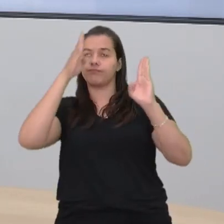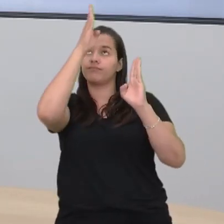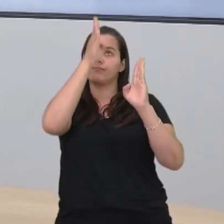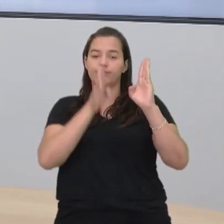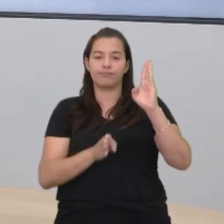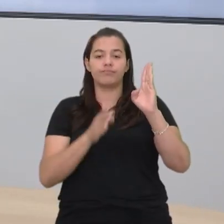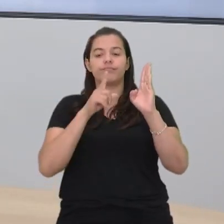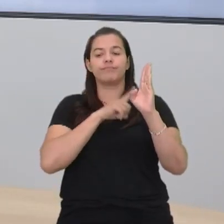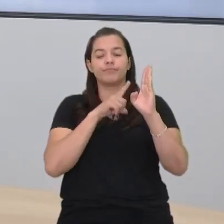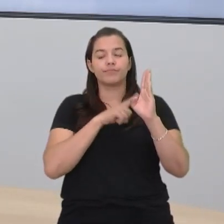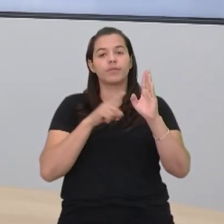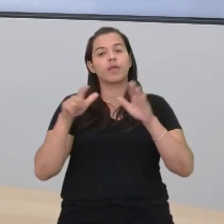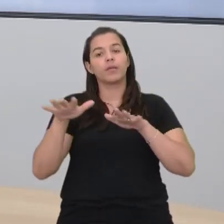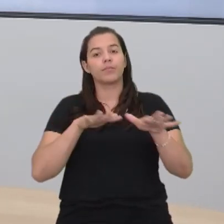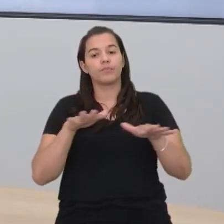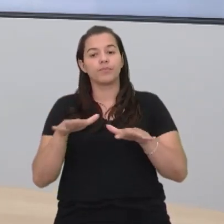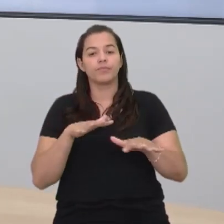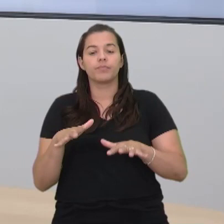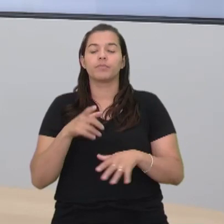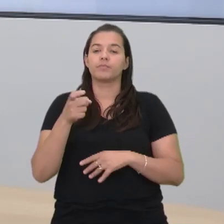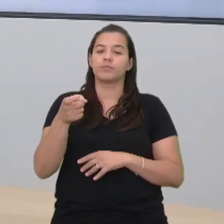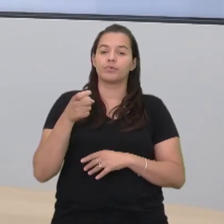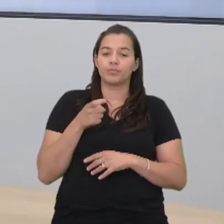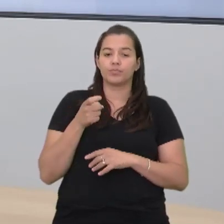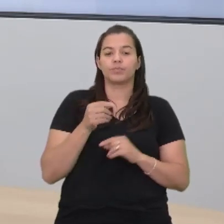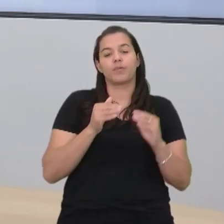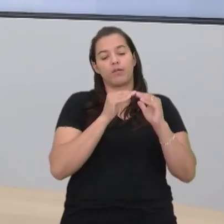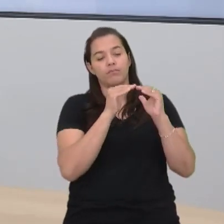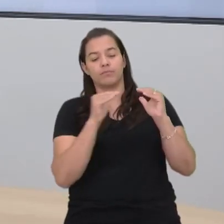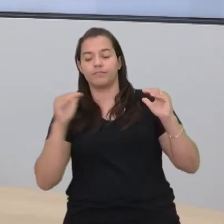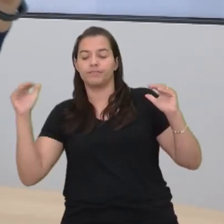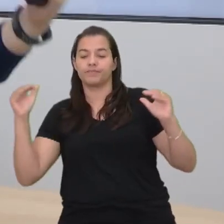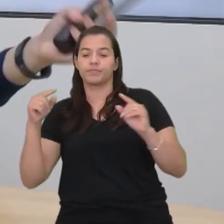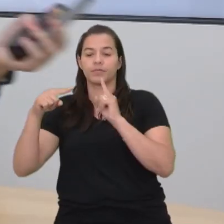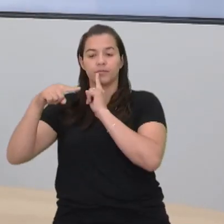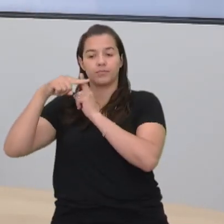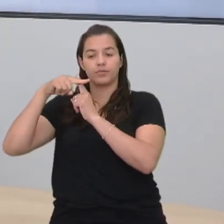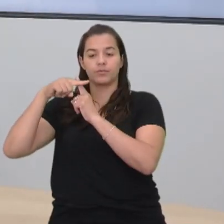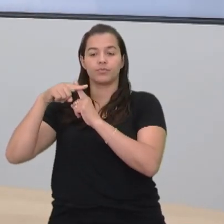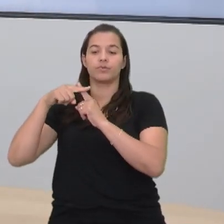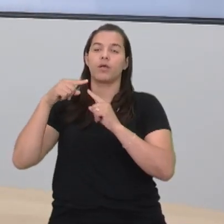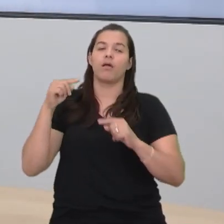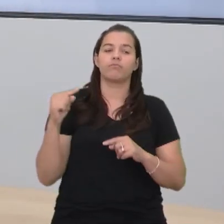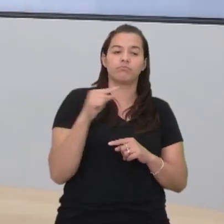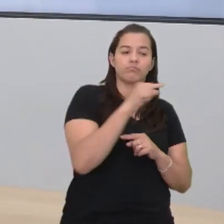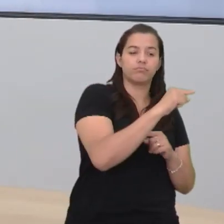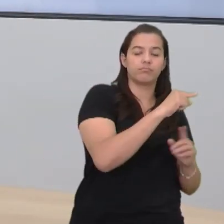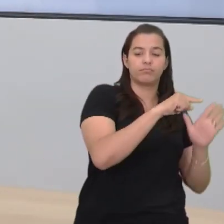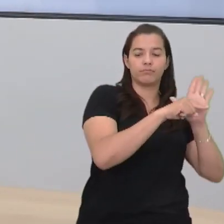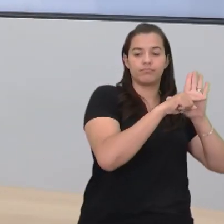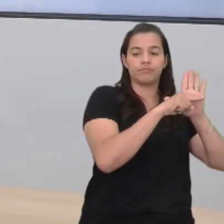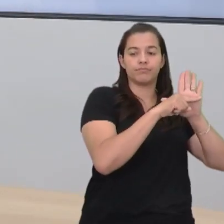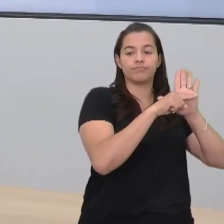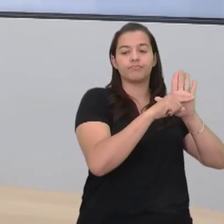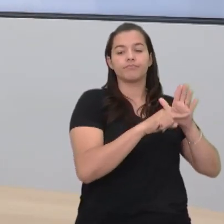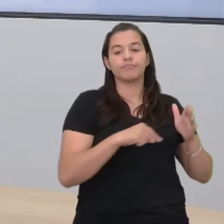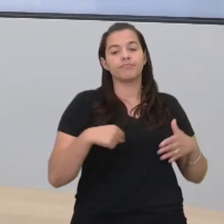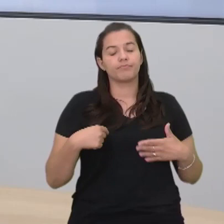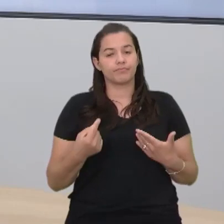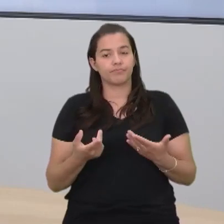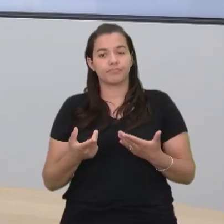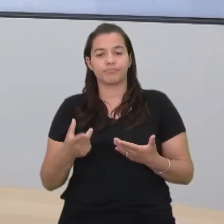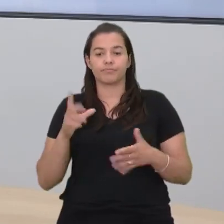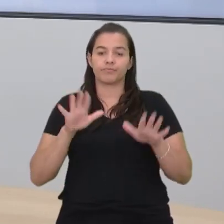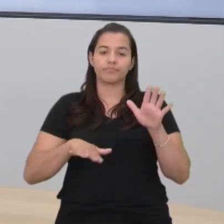essa coisa de falar movimente no X. Então, a gente está falando da horizontal. X positivo vai para a direita, X negativo vai para a esquerda. Ah, movimente